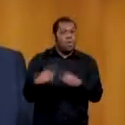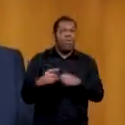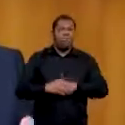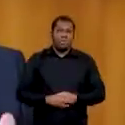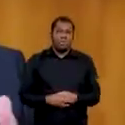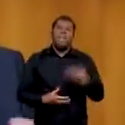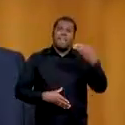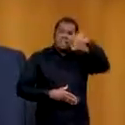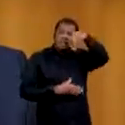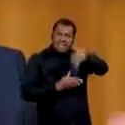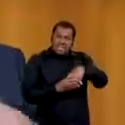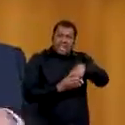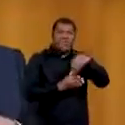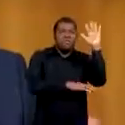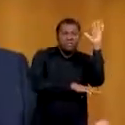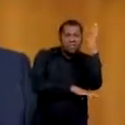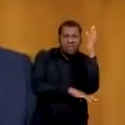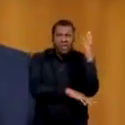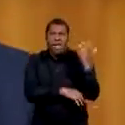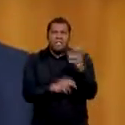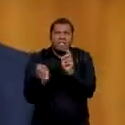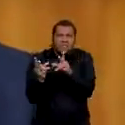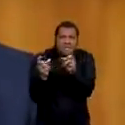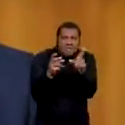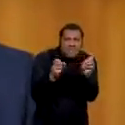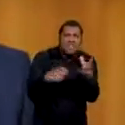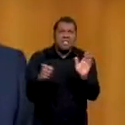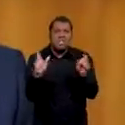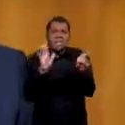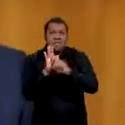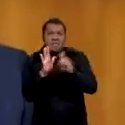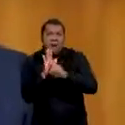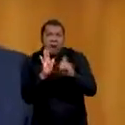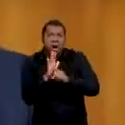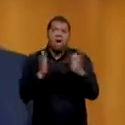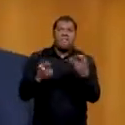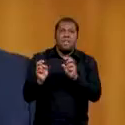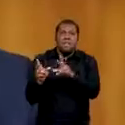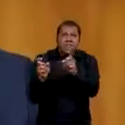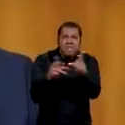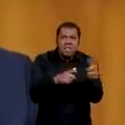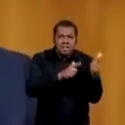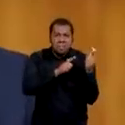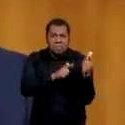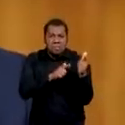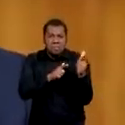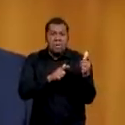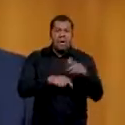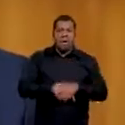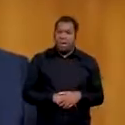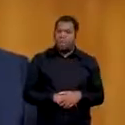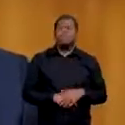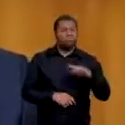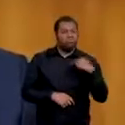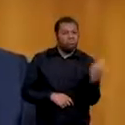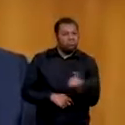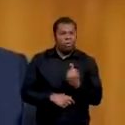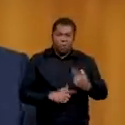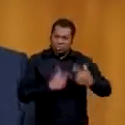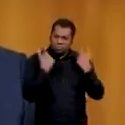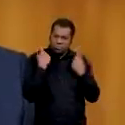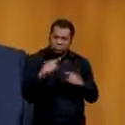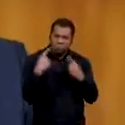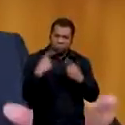floresta fazendo tráfico de armas, tráfico de drogas, ou seja, então nós vamos jogar muito duro. Vai ser a primeira vez que a gente